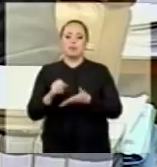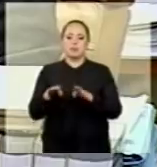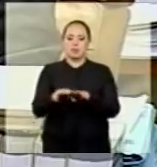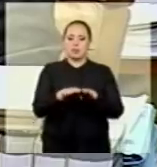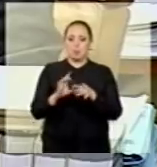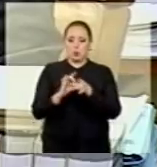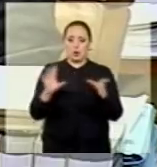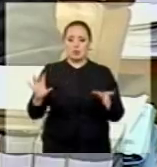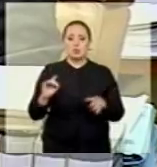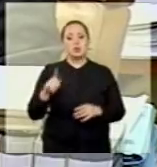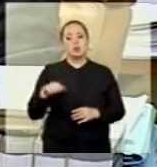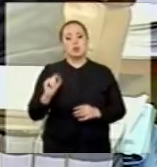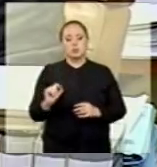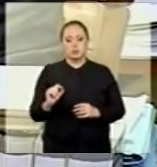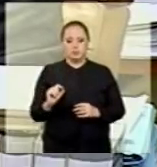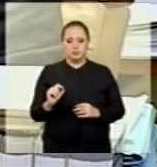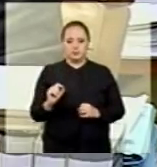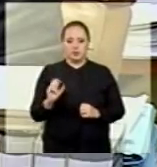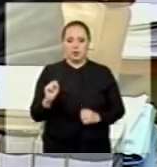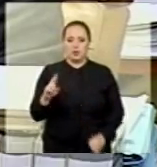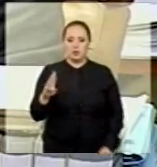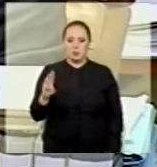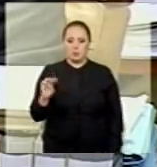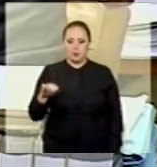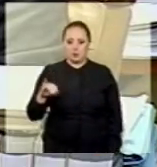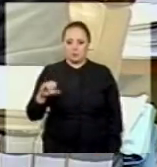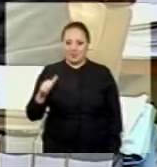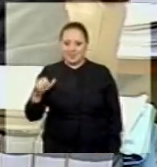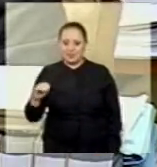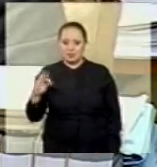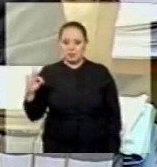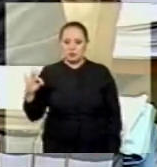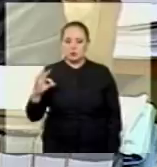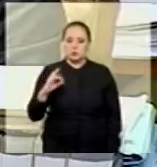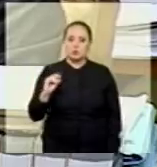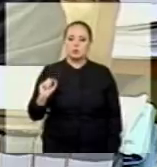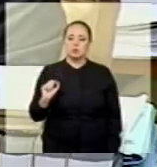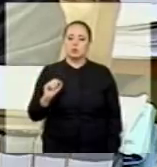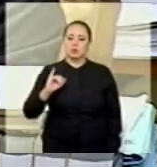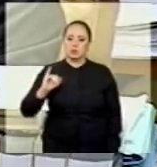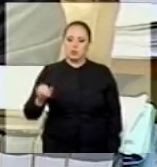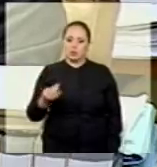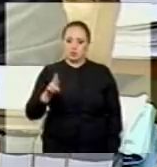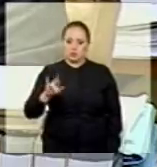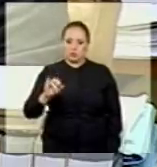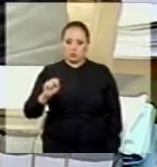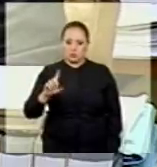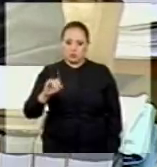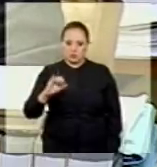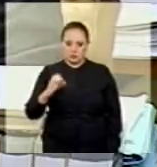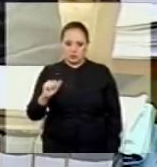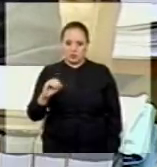de ser a de submissão de todos à jurisdição penal ordinária